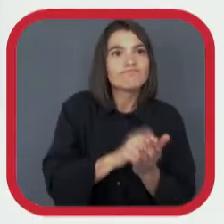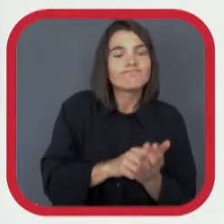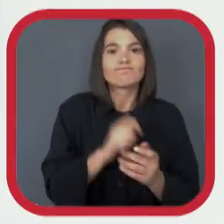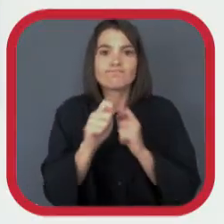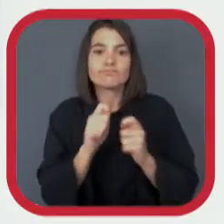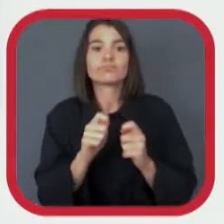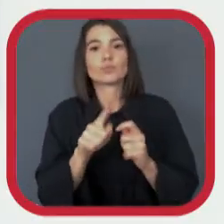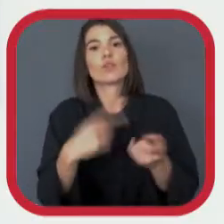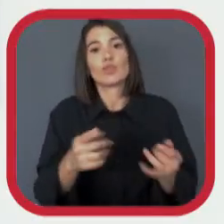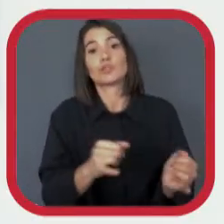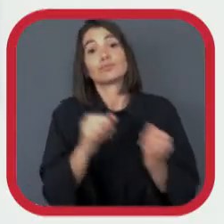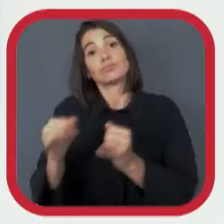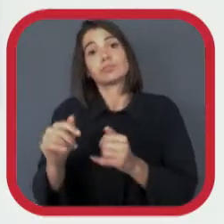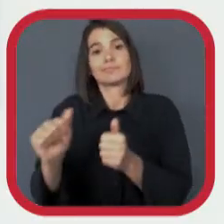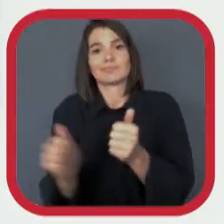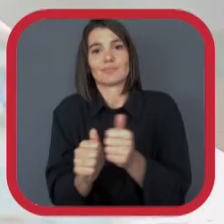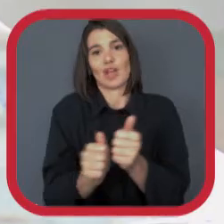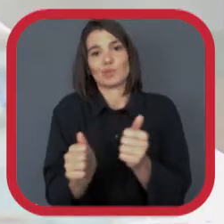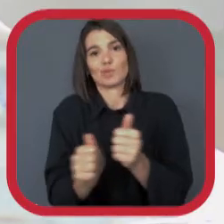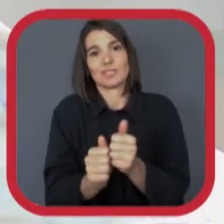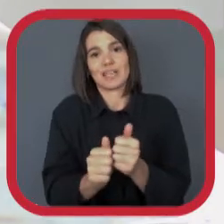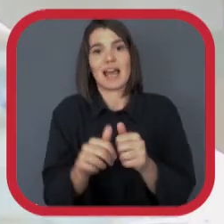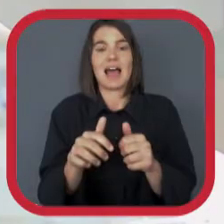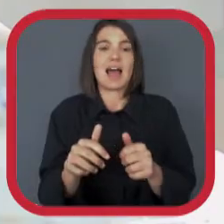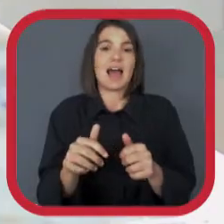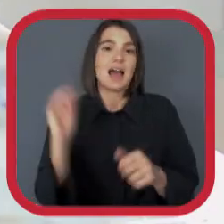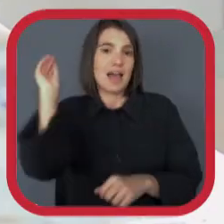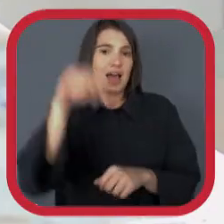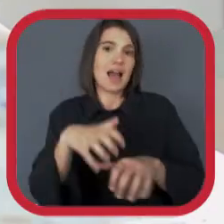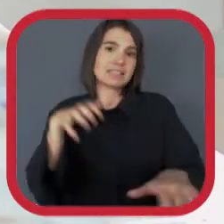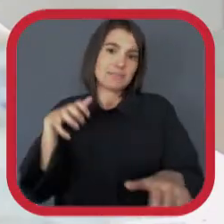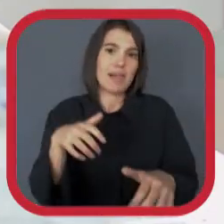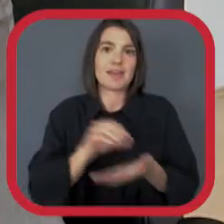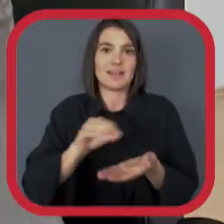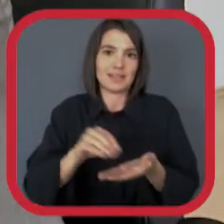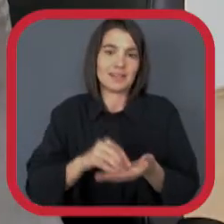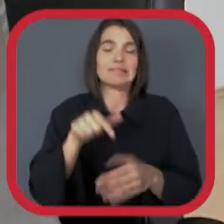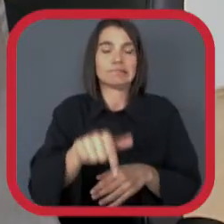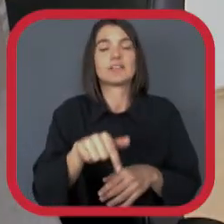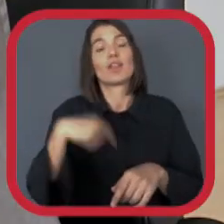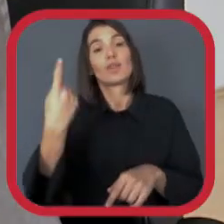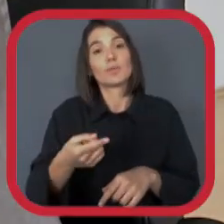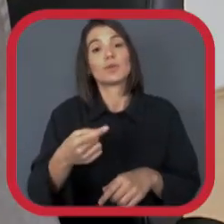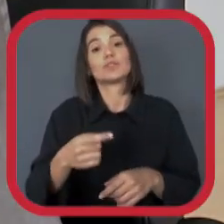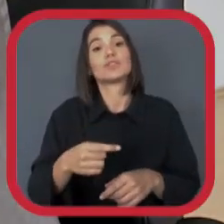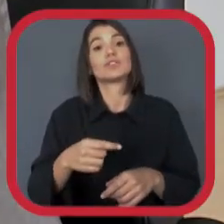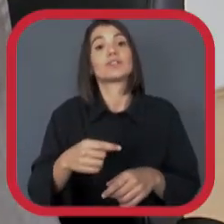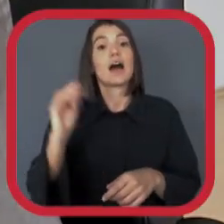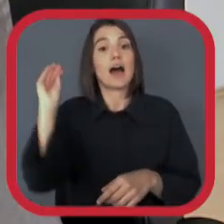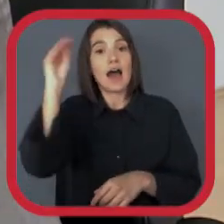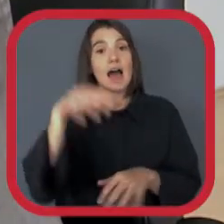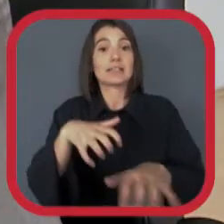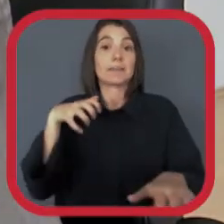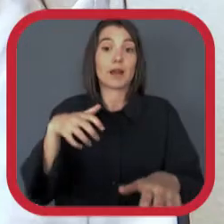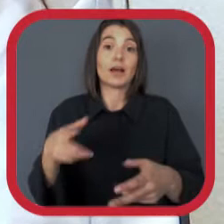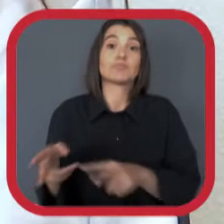para o outro lado da comunicação, da assessoria de imprensa, na Assembleia da República. E da Assembleia da República recebi o